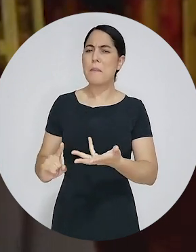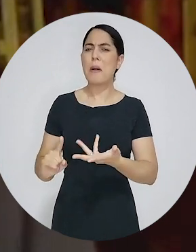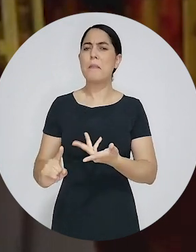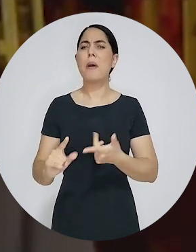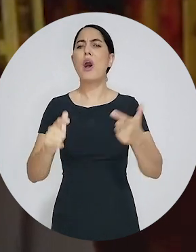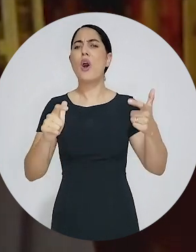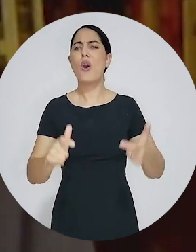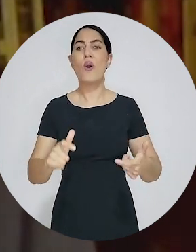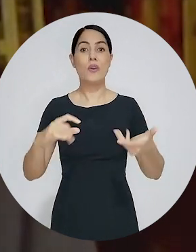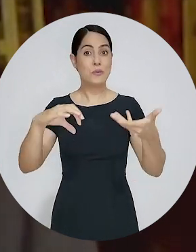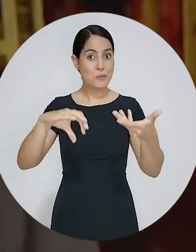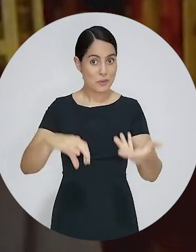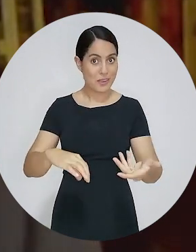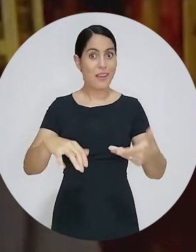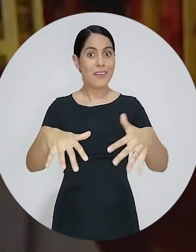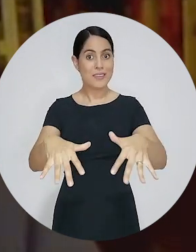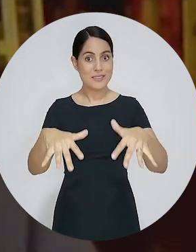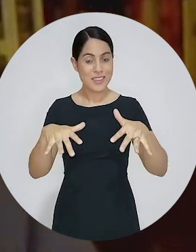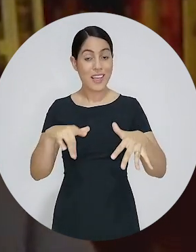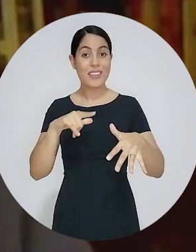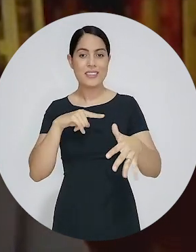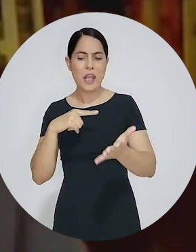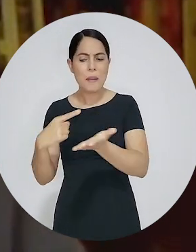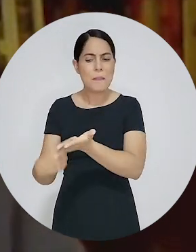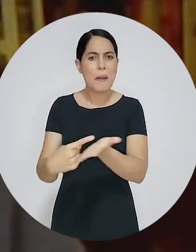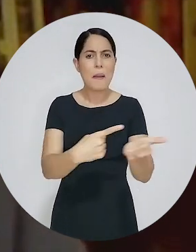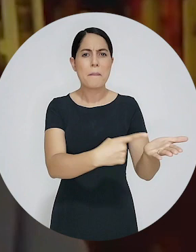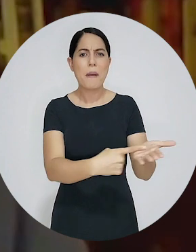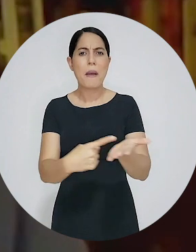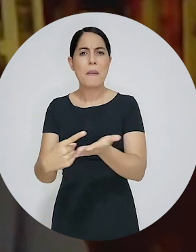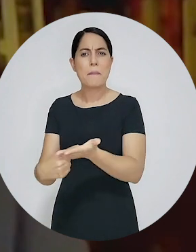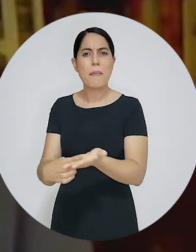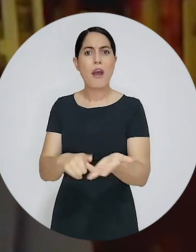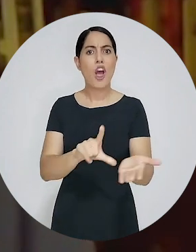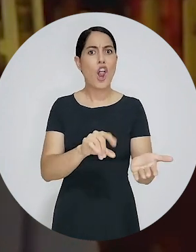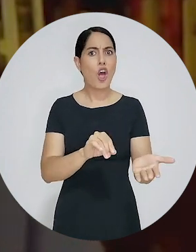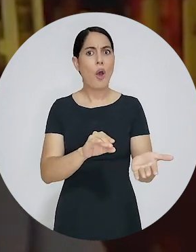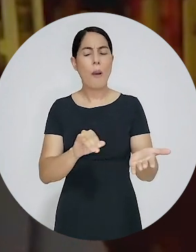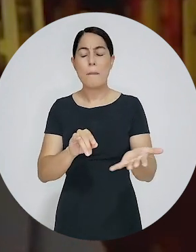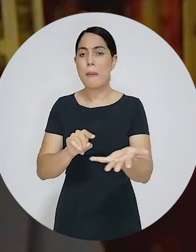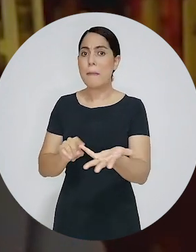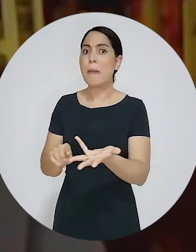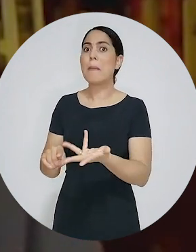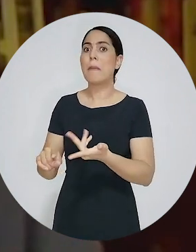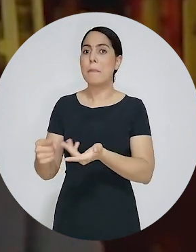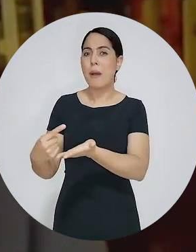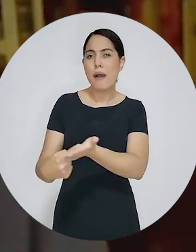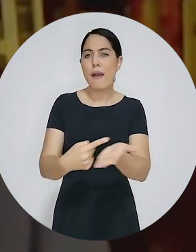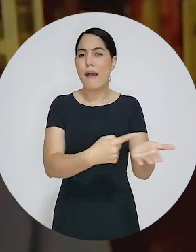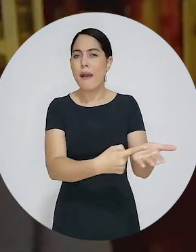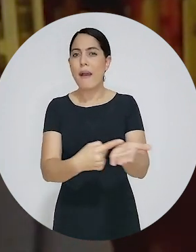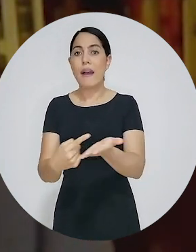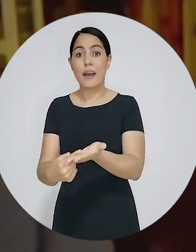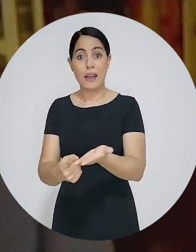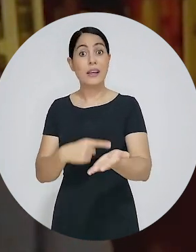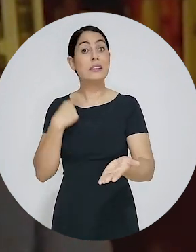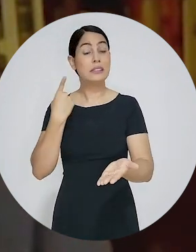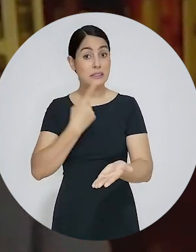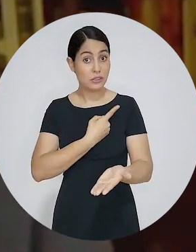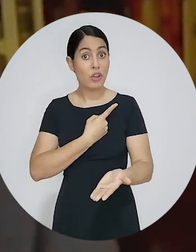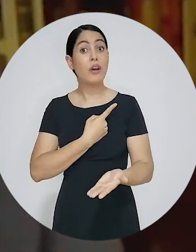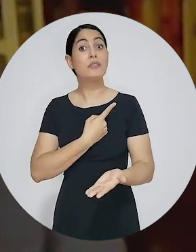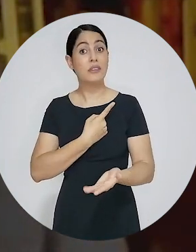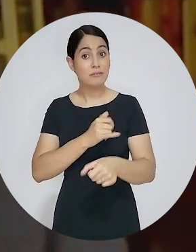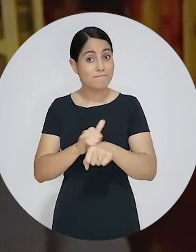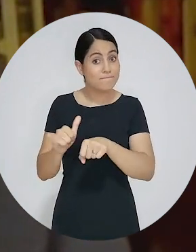muitos debates, lobbies, lobbies enormes, lobbies extremamente poderosos, e